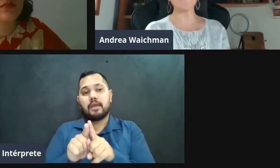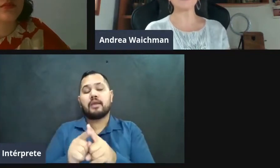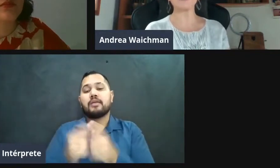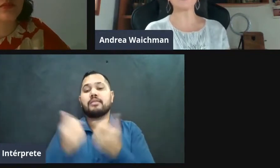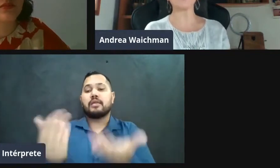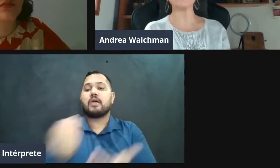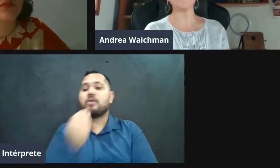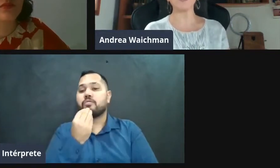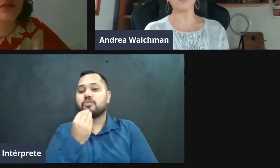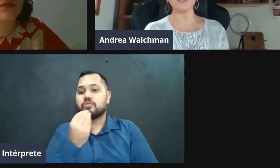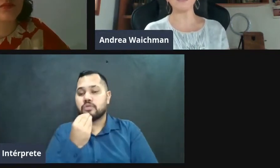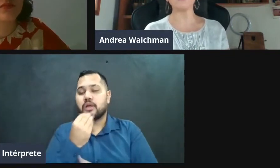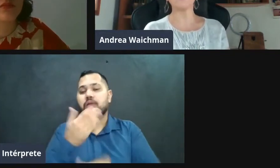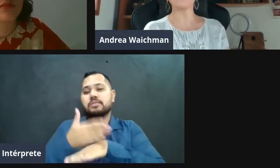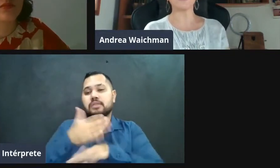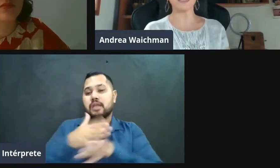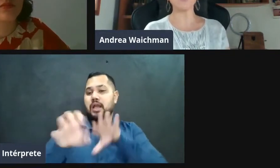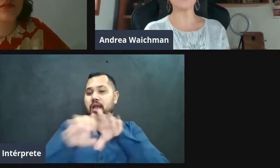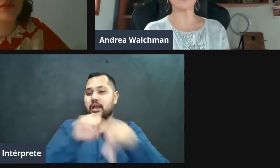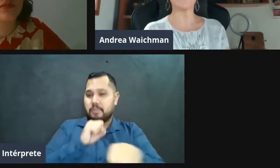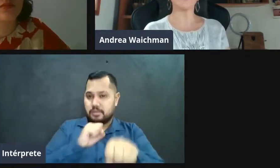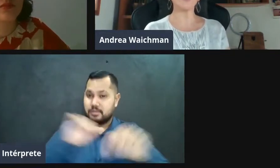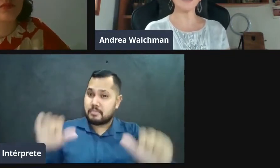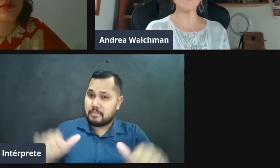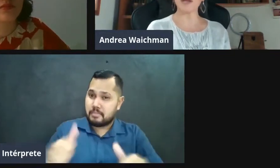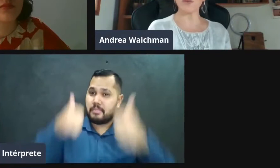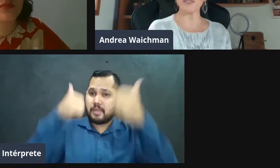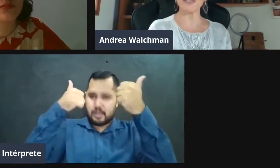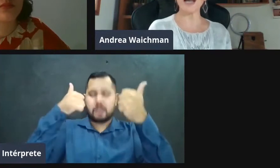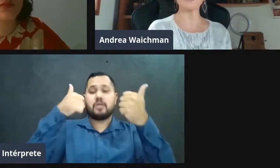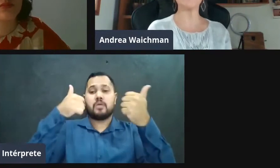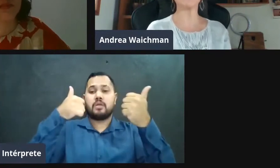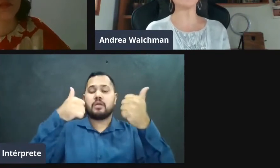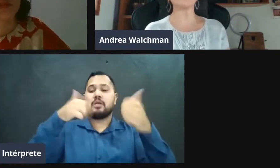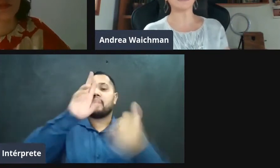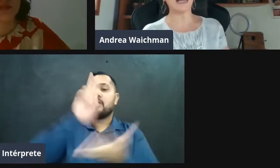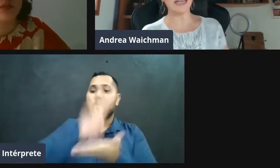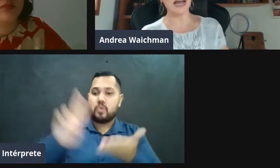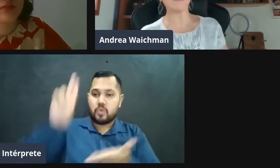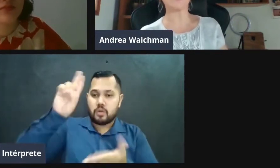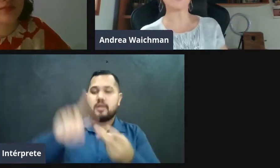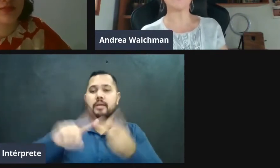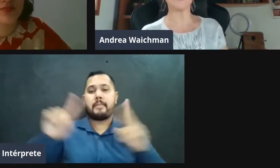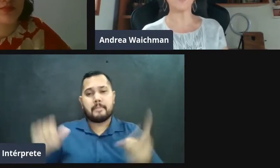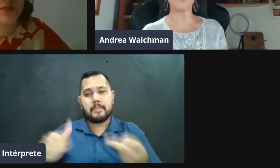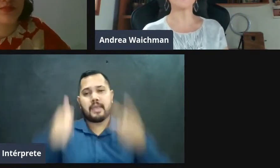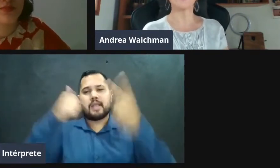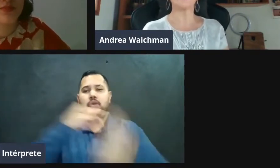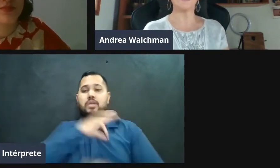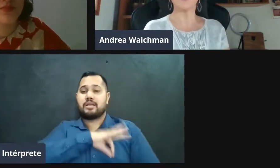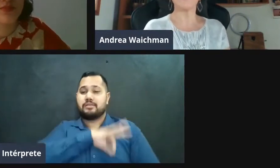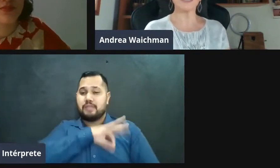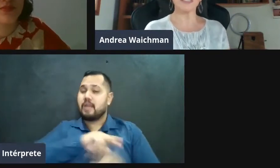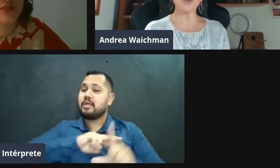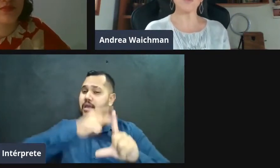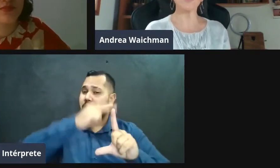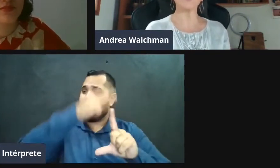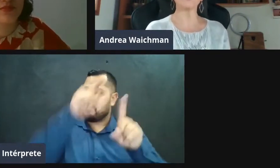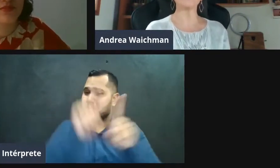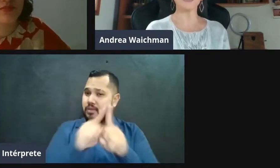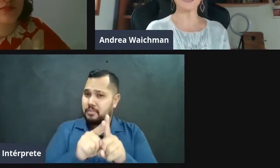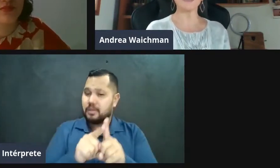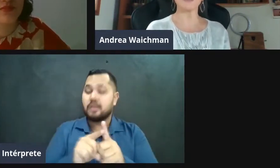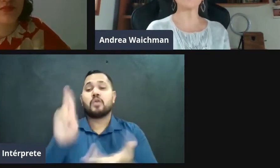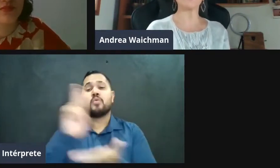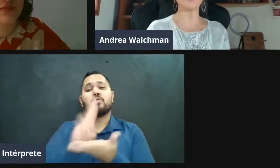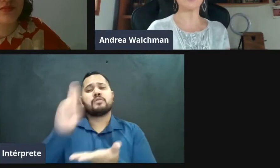oportunidades de capacitação e de melhoria que se traduzem em melhorias para a universidade, melhorias salariais para os servidores, e a universidade como um